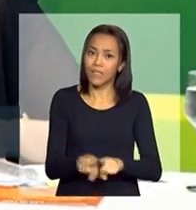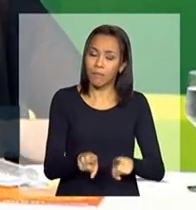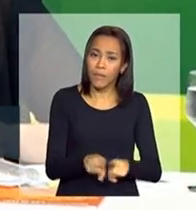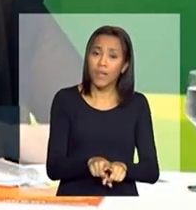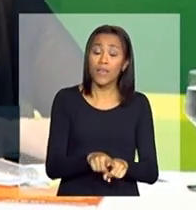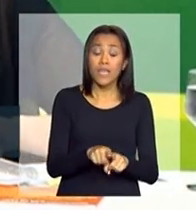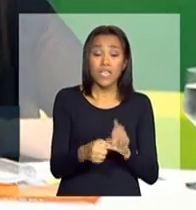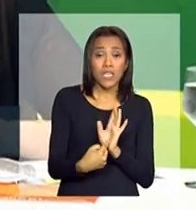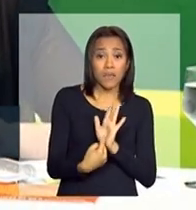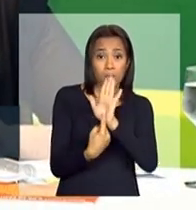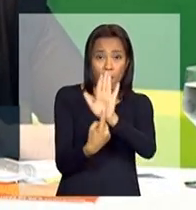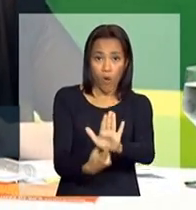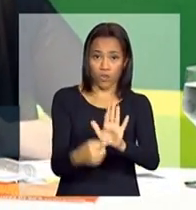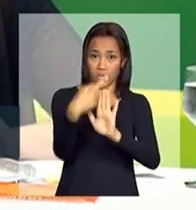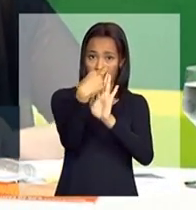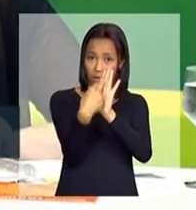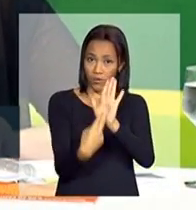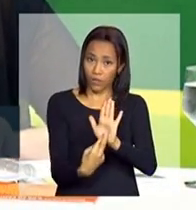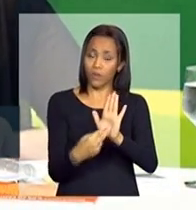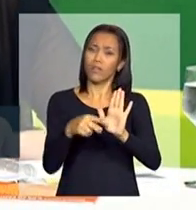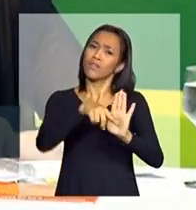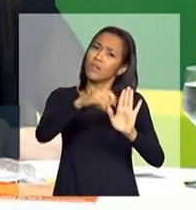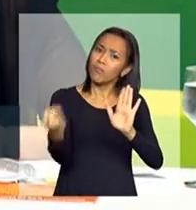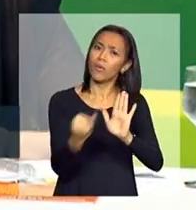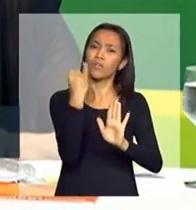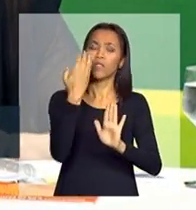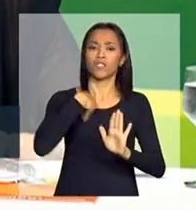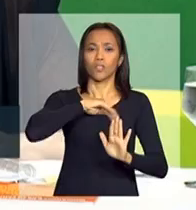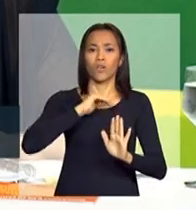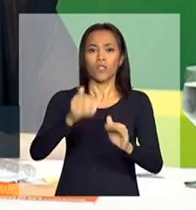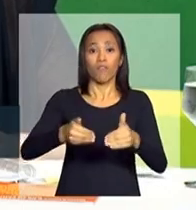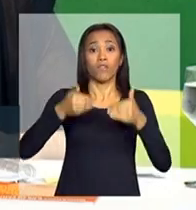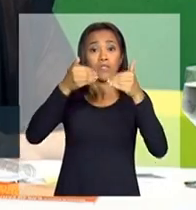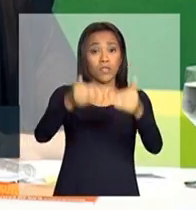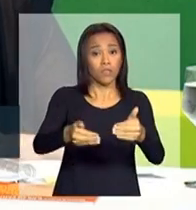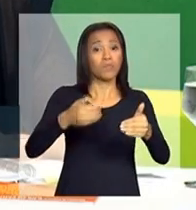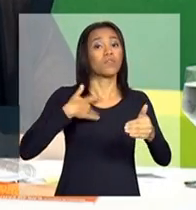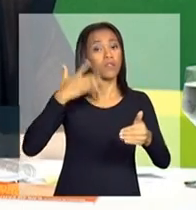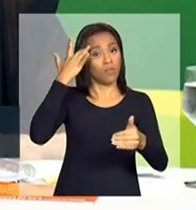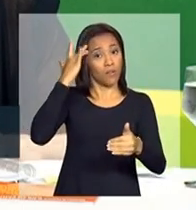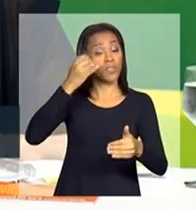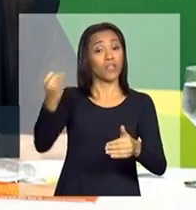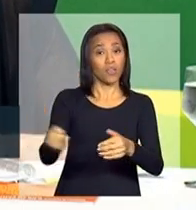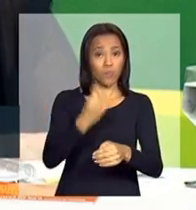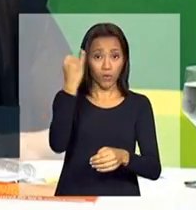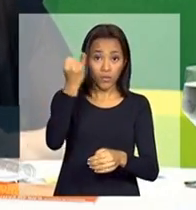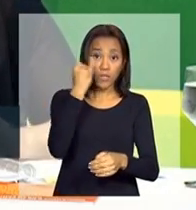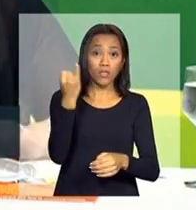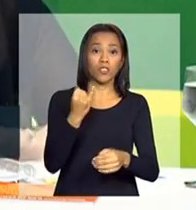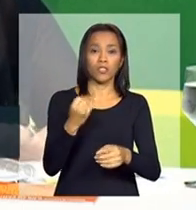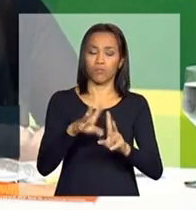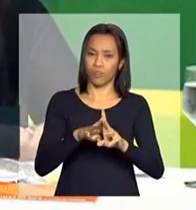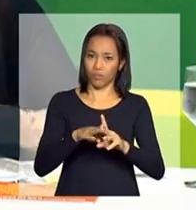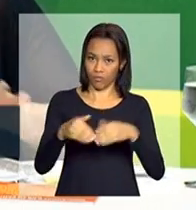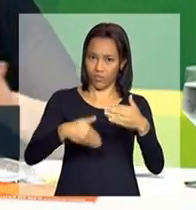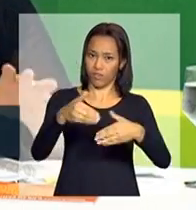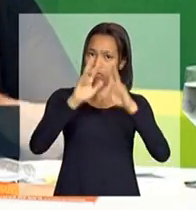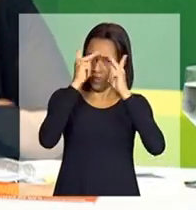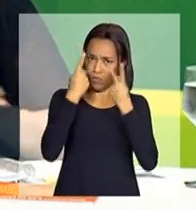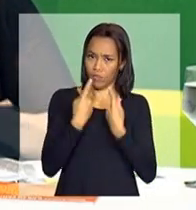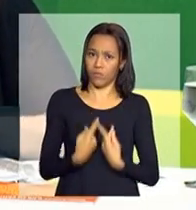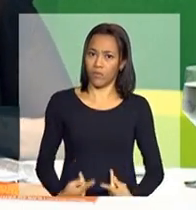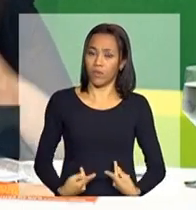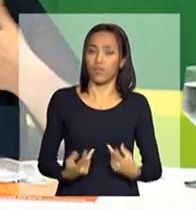esses avanços importantes no que nós consideramos fundamental na área de desenvolvimento humano eu acho que então